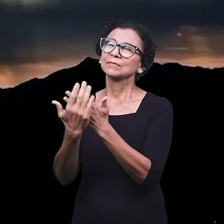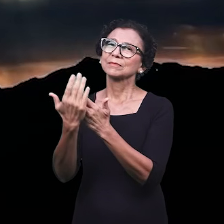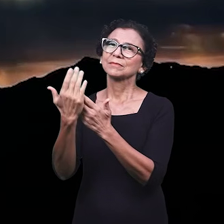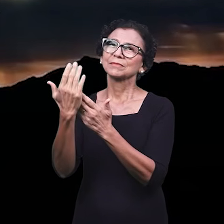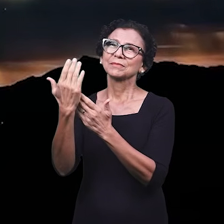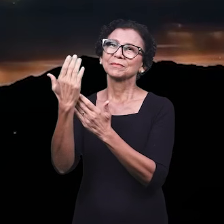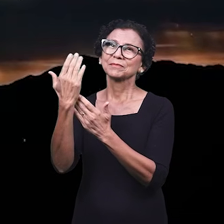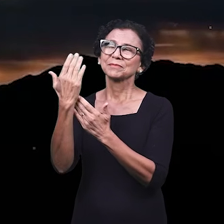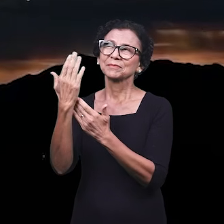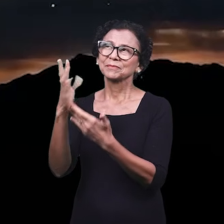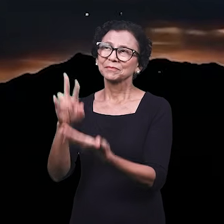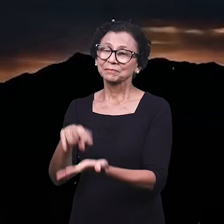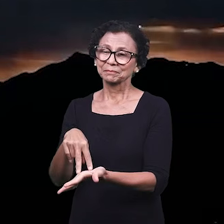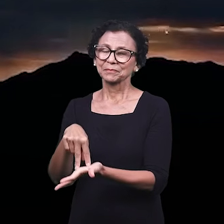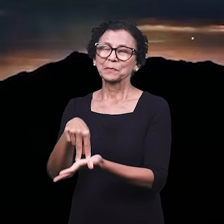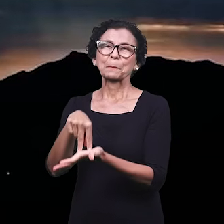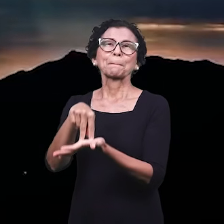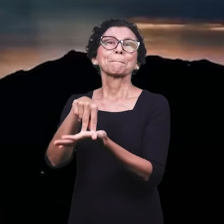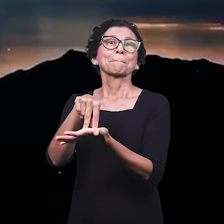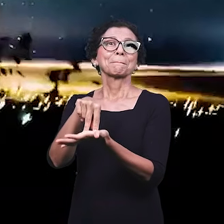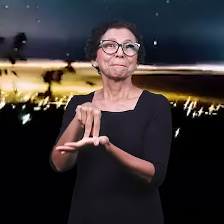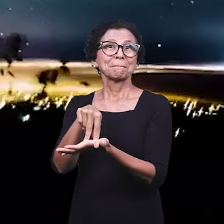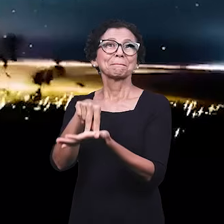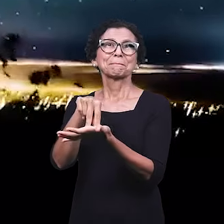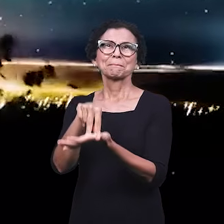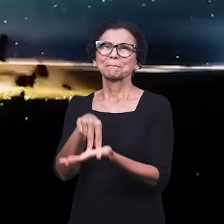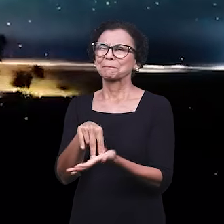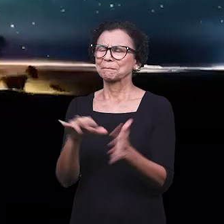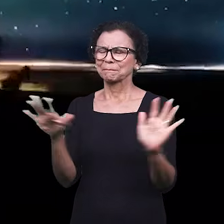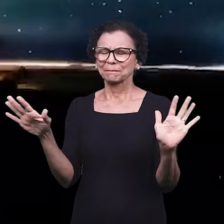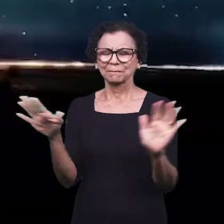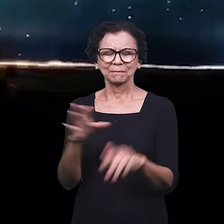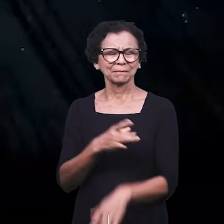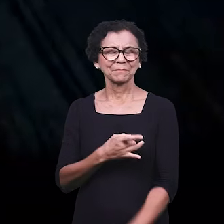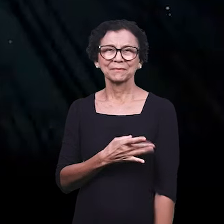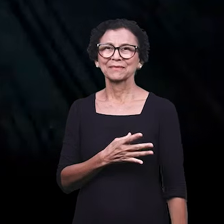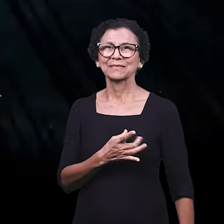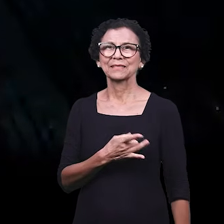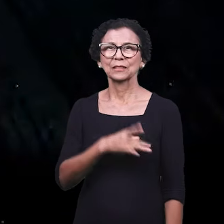mão me sustenta. Não